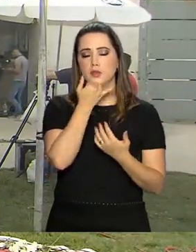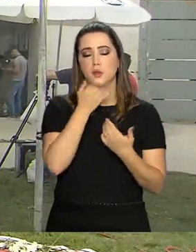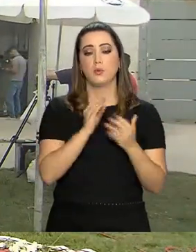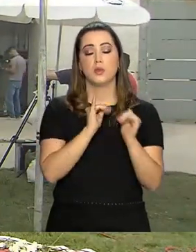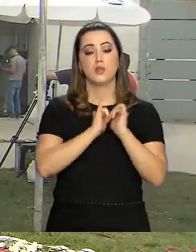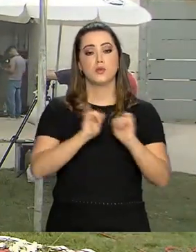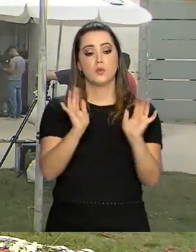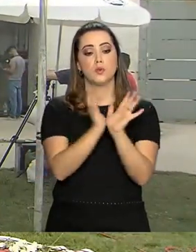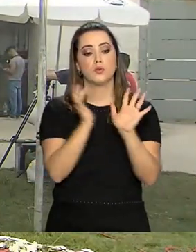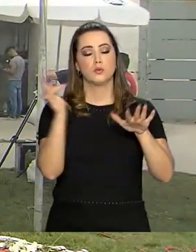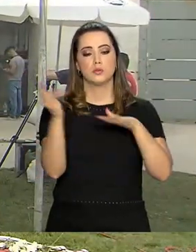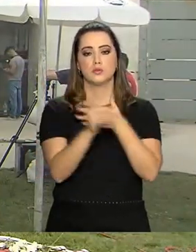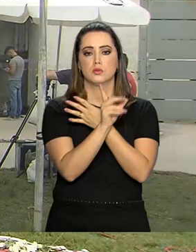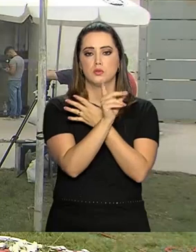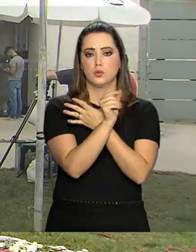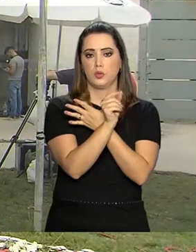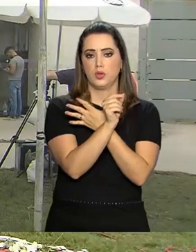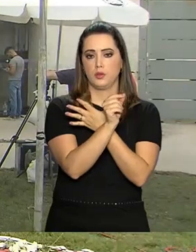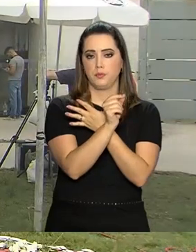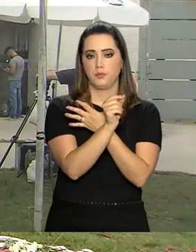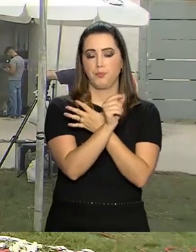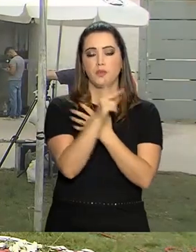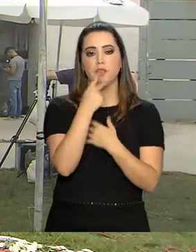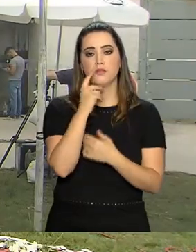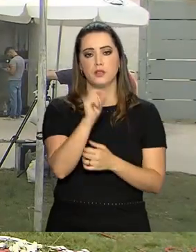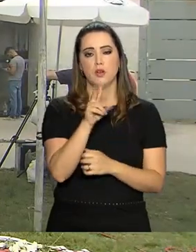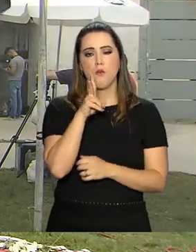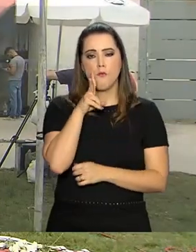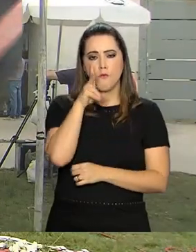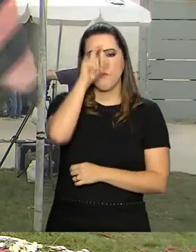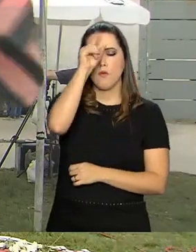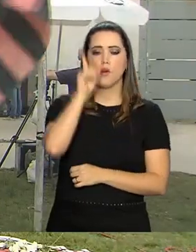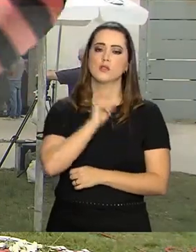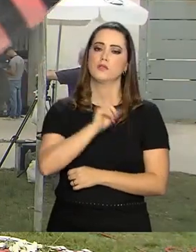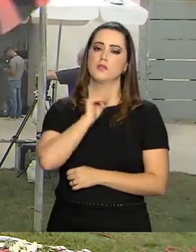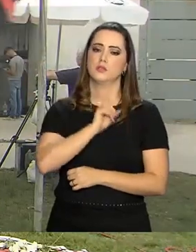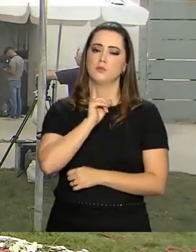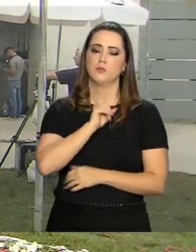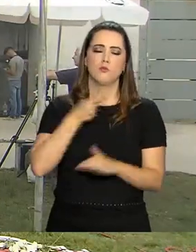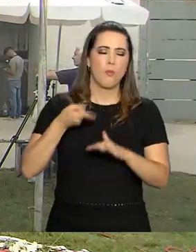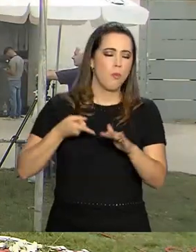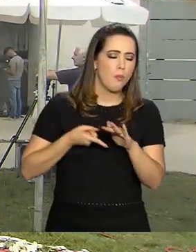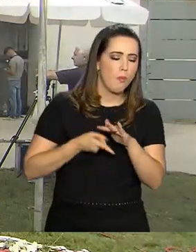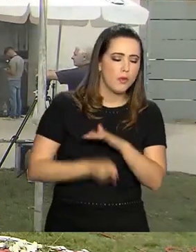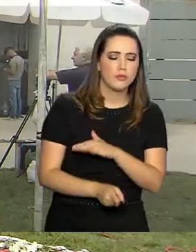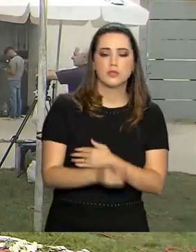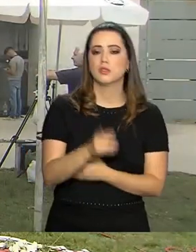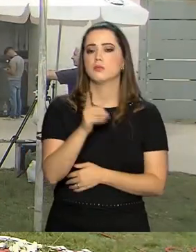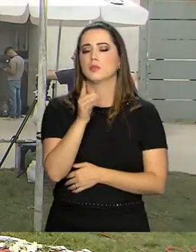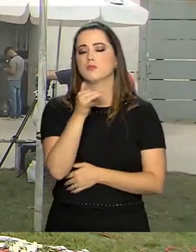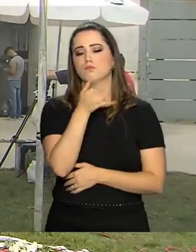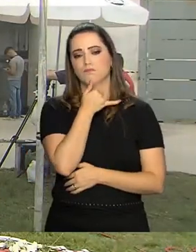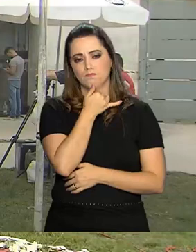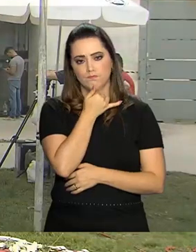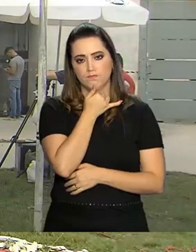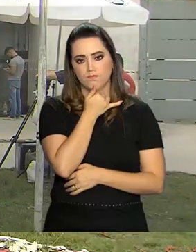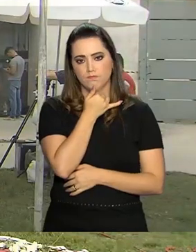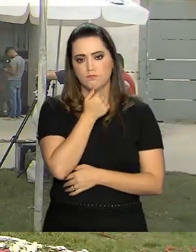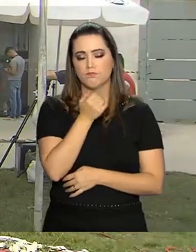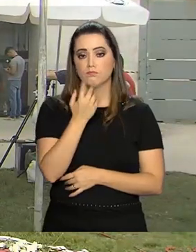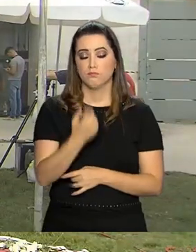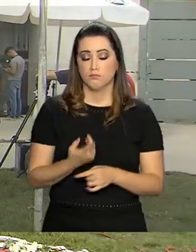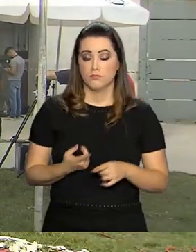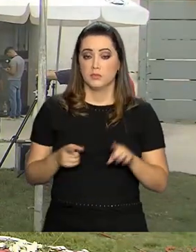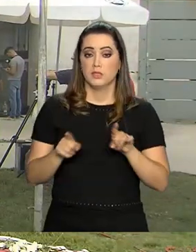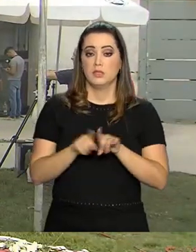social. Segundo o vice-presidente da República, ele disse: "Força Flamengo". Falou que estava profundamente triste com a tragédia no CT do Flamengo.